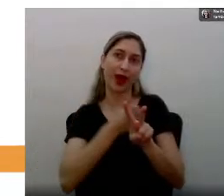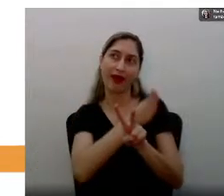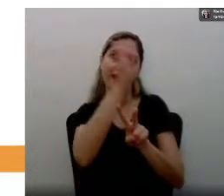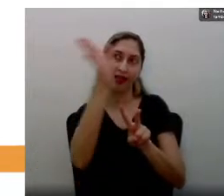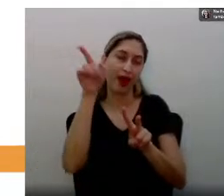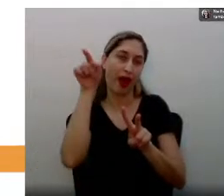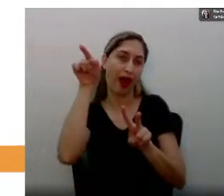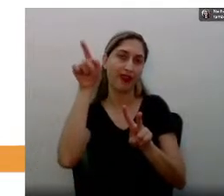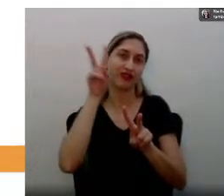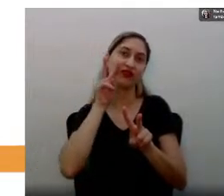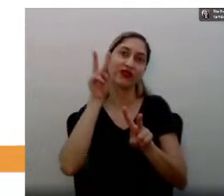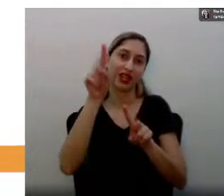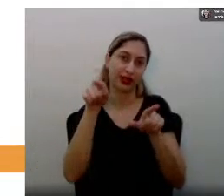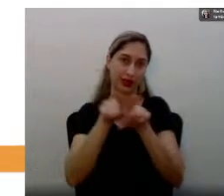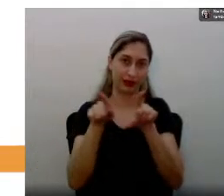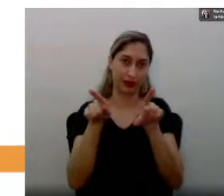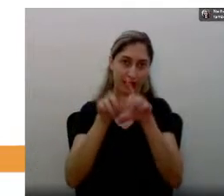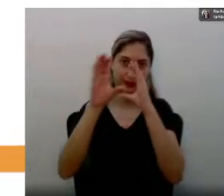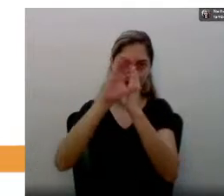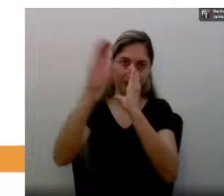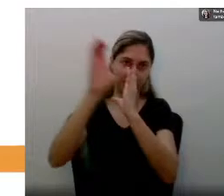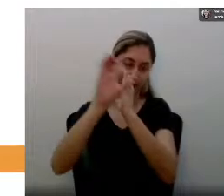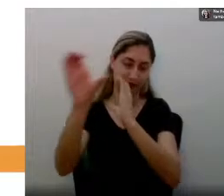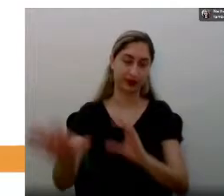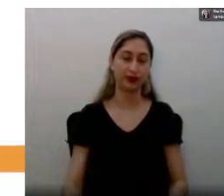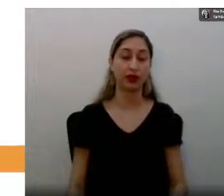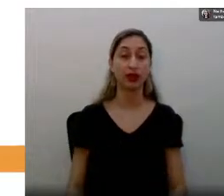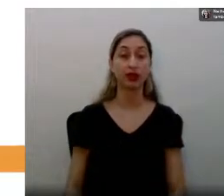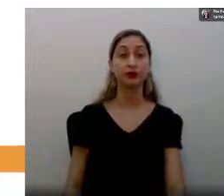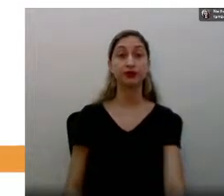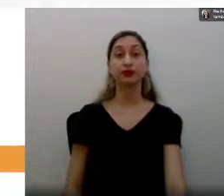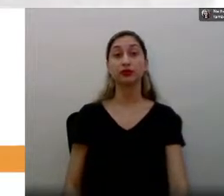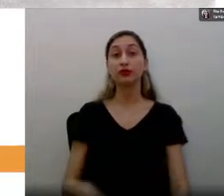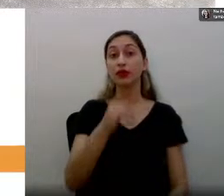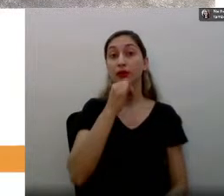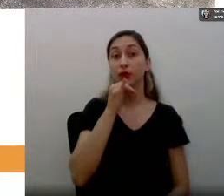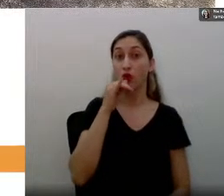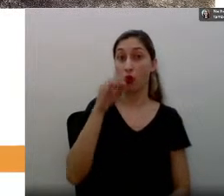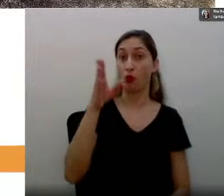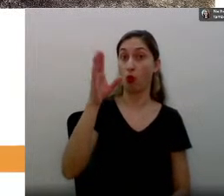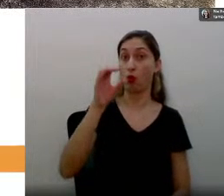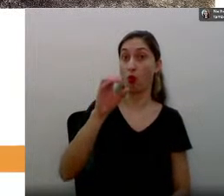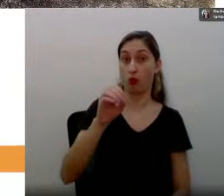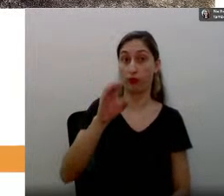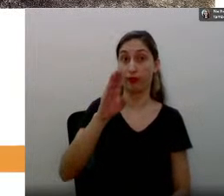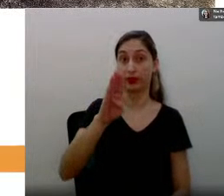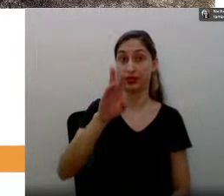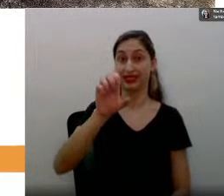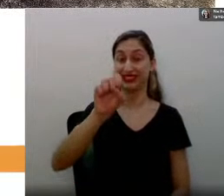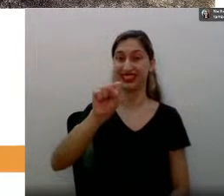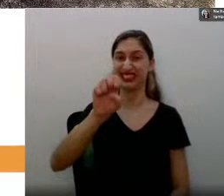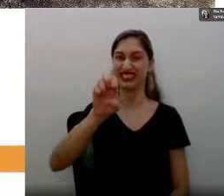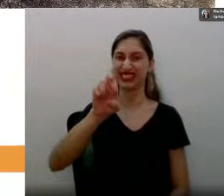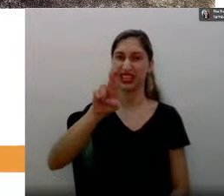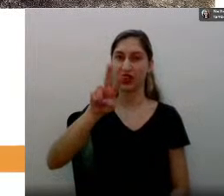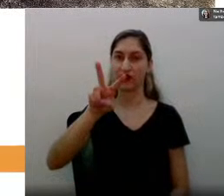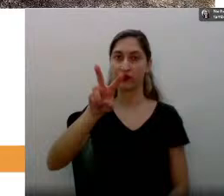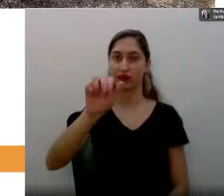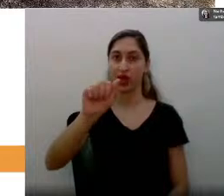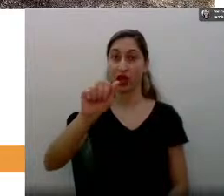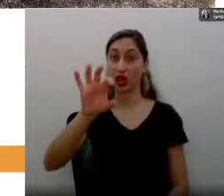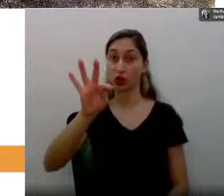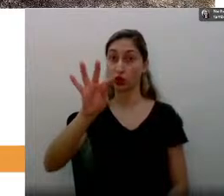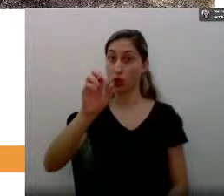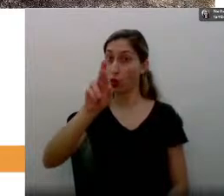só para você ter ideia o Observatório Nacional e foi criado por Dom Pedro primeiro em 1827 né que a gente tem uma